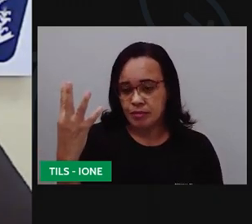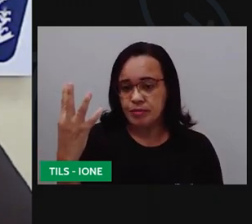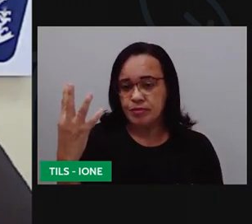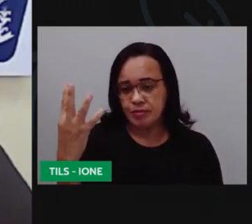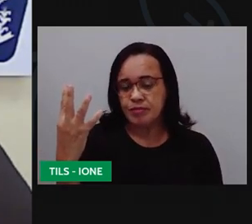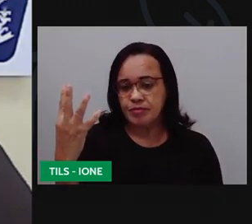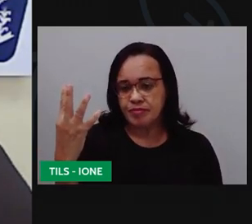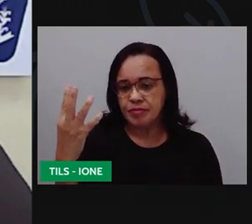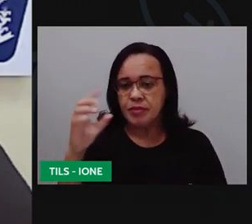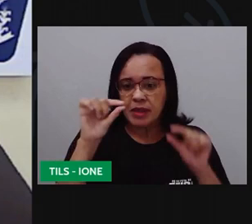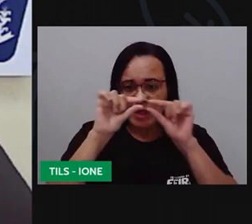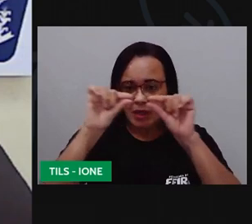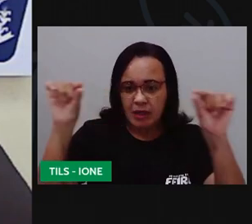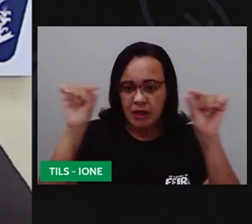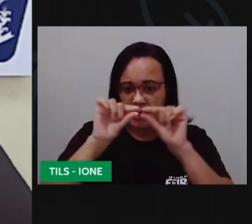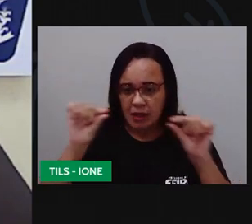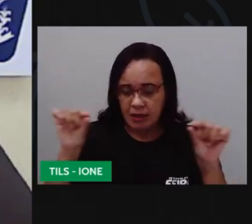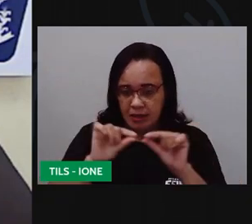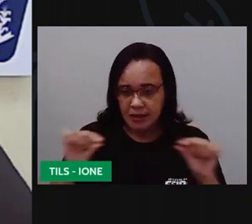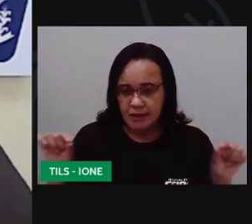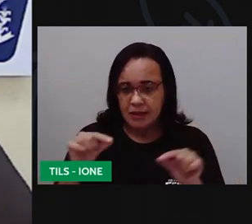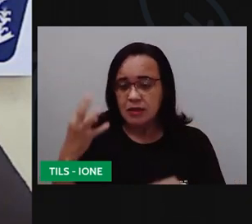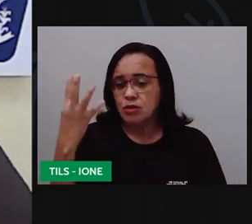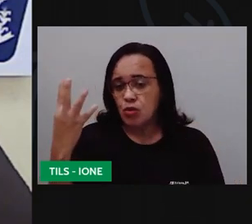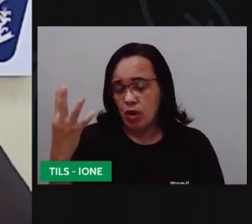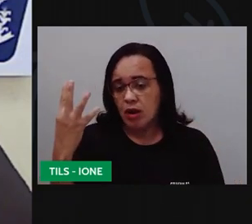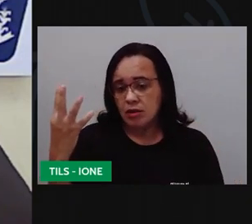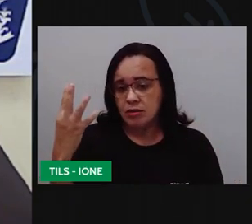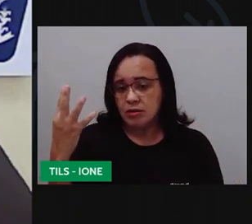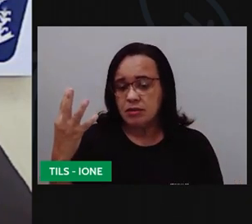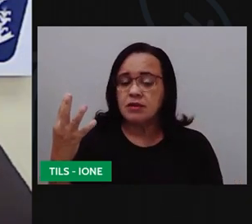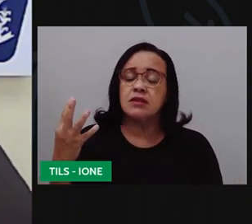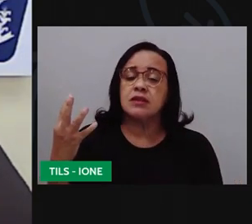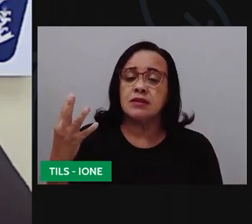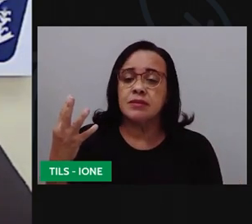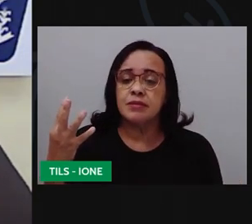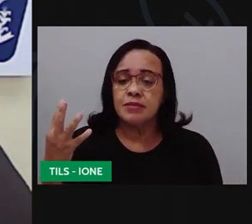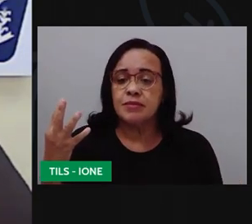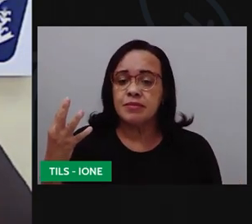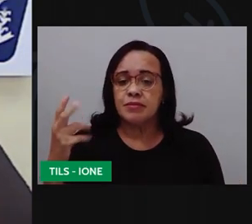1, 2, 3, 4. 4 linhas. Então, é 4 linhas. Quantas vezes? Ó,